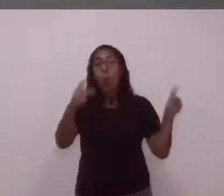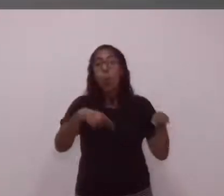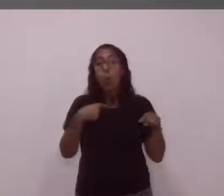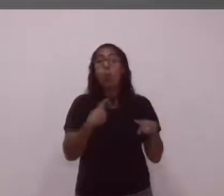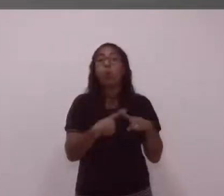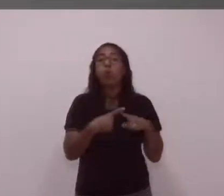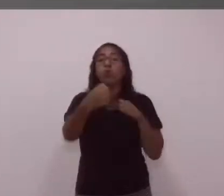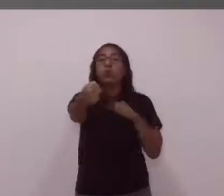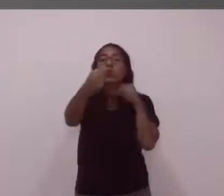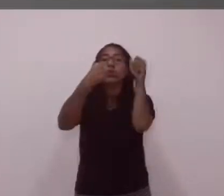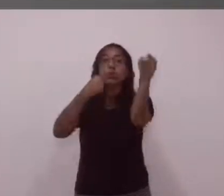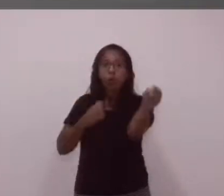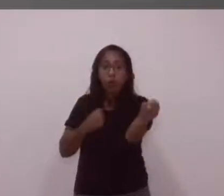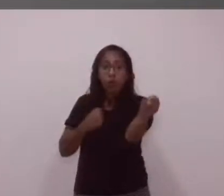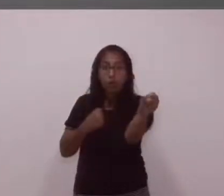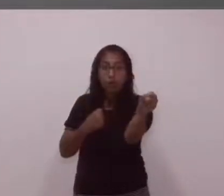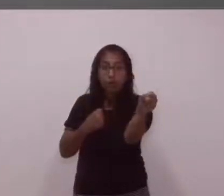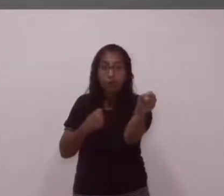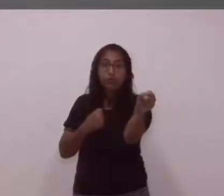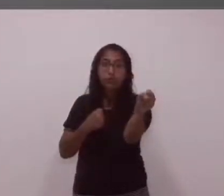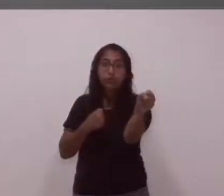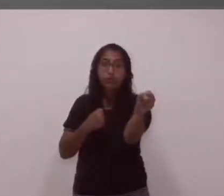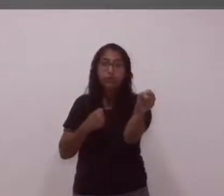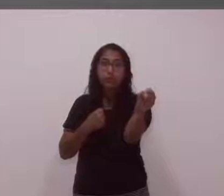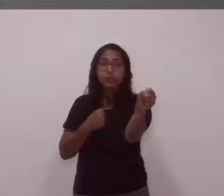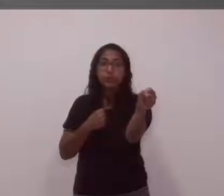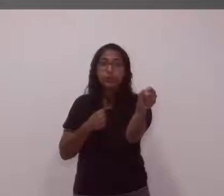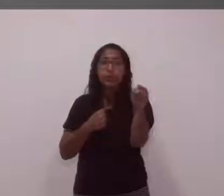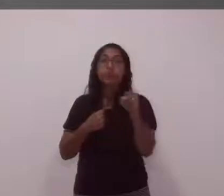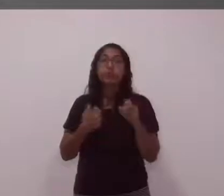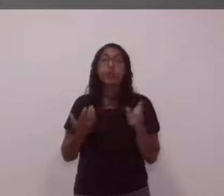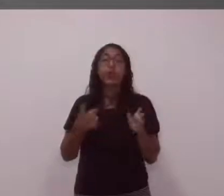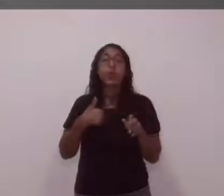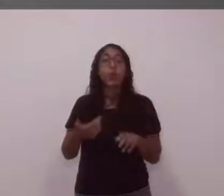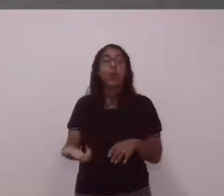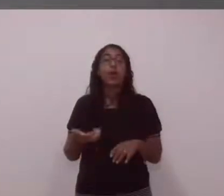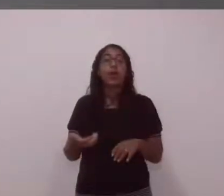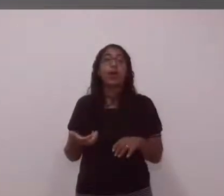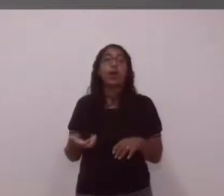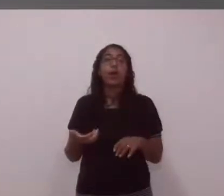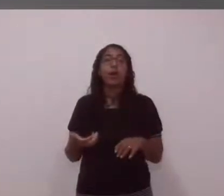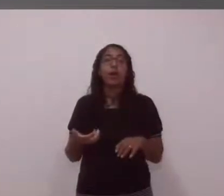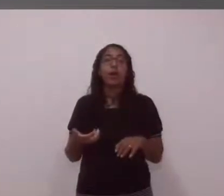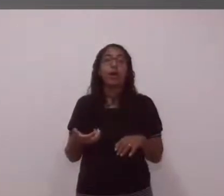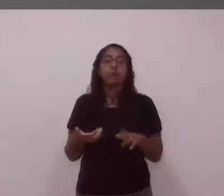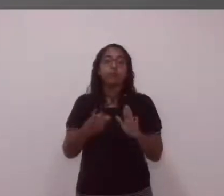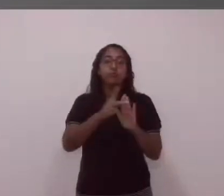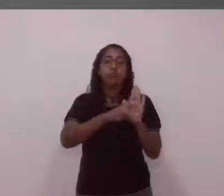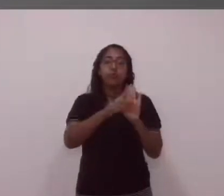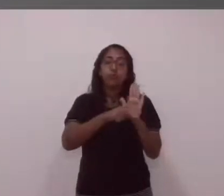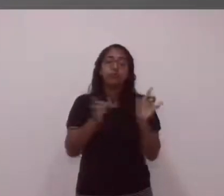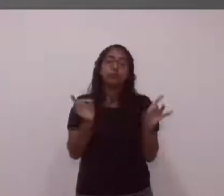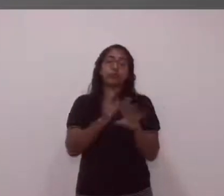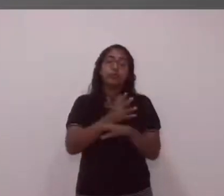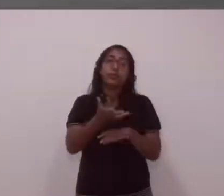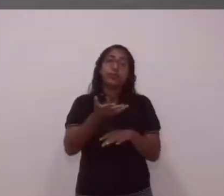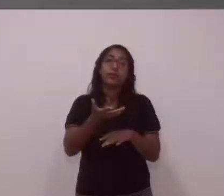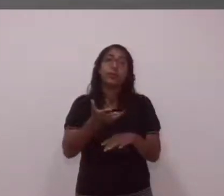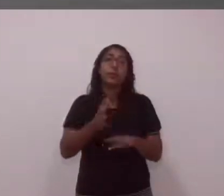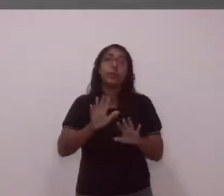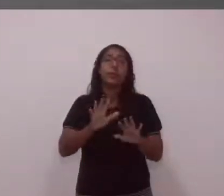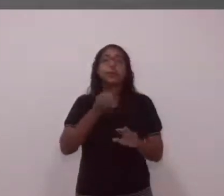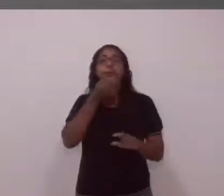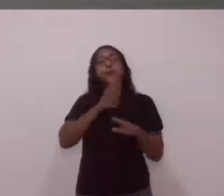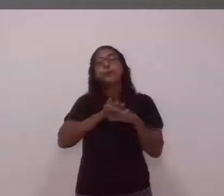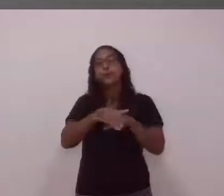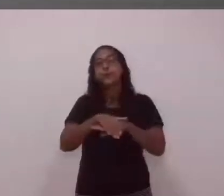senta aqui no meu lugar na próxima porque eu adoraria terminar o meu trabalho nessa não sei se vai dar tempo eu espero que sim boa